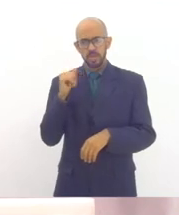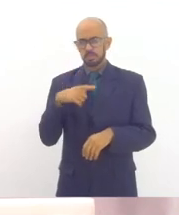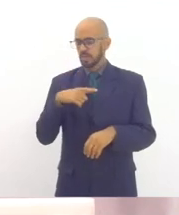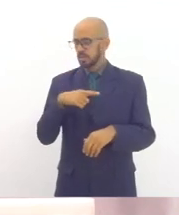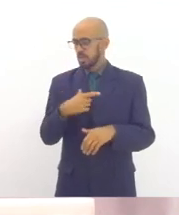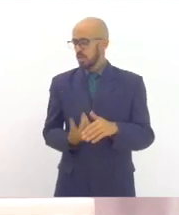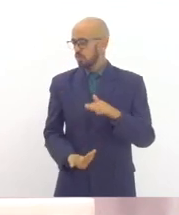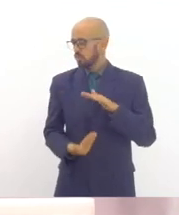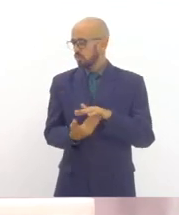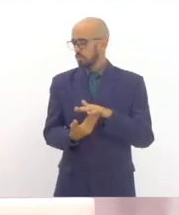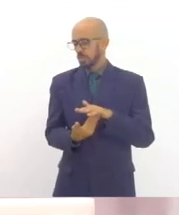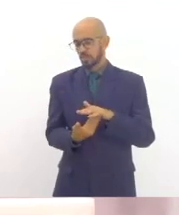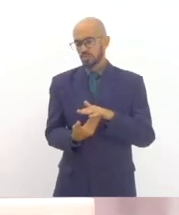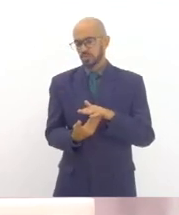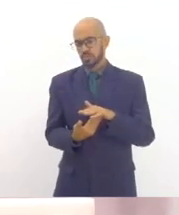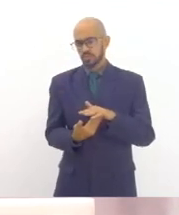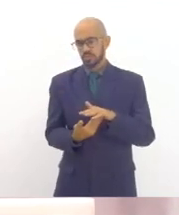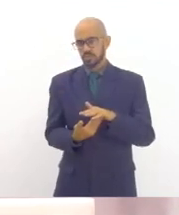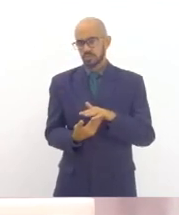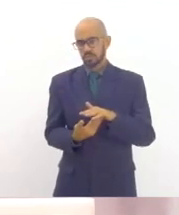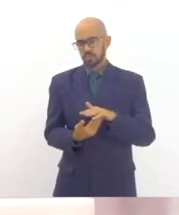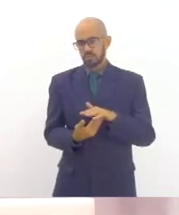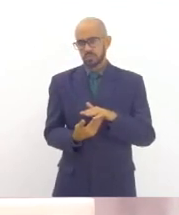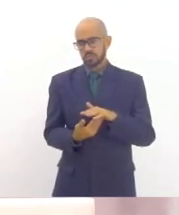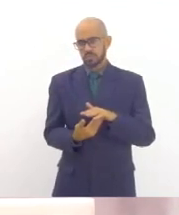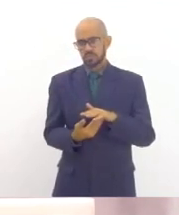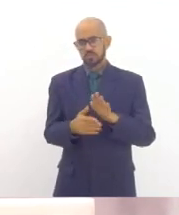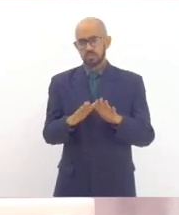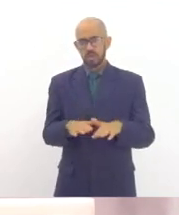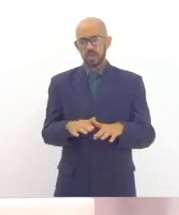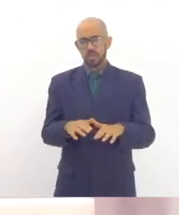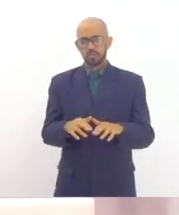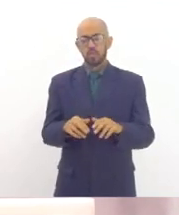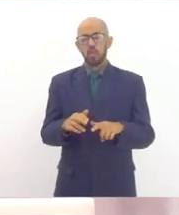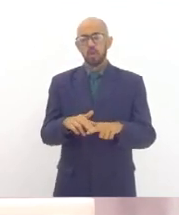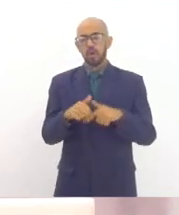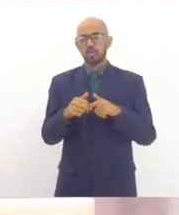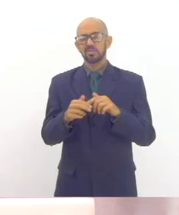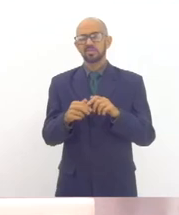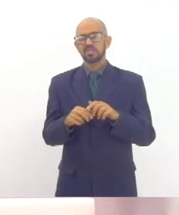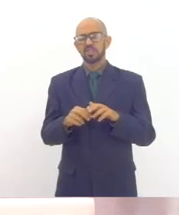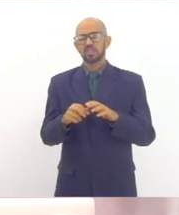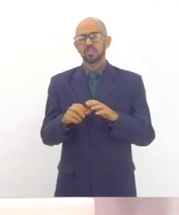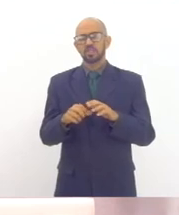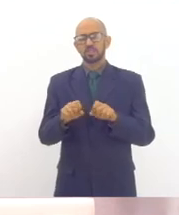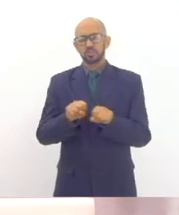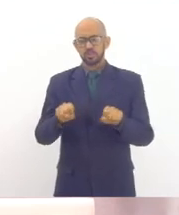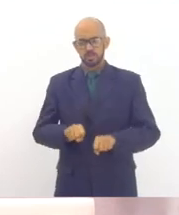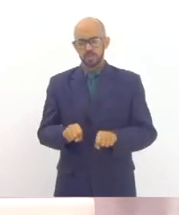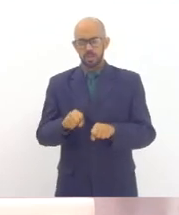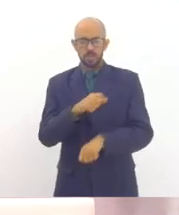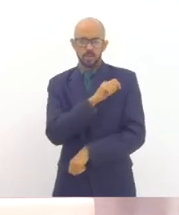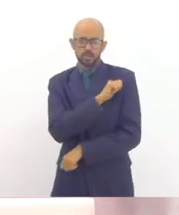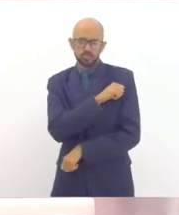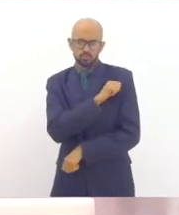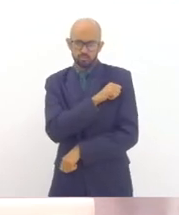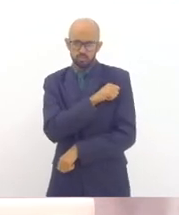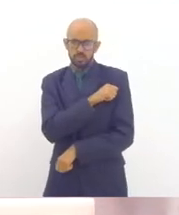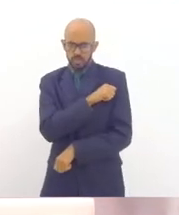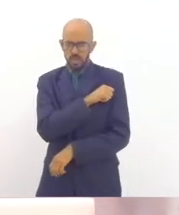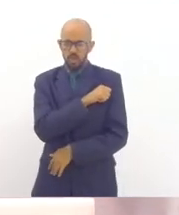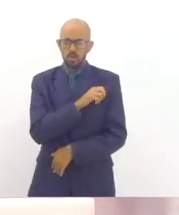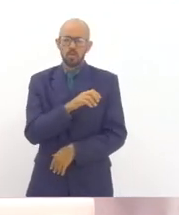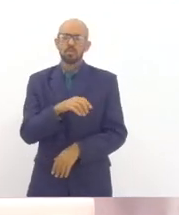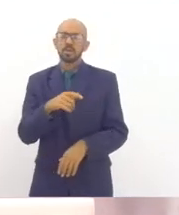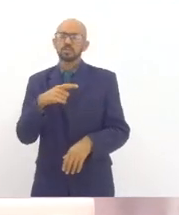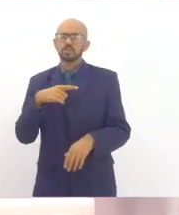do regime, mas não é uma vedação, né, permanente. Requer um planejamento, uma previsibilidade,